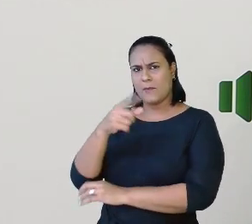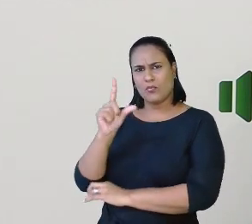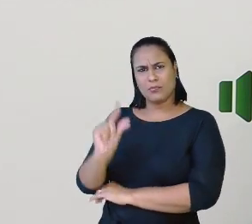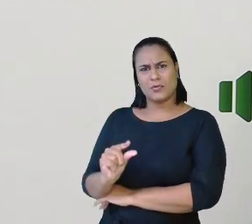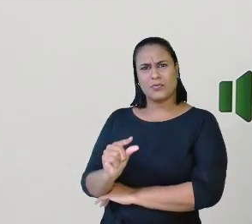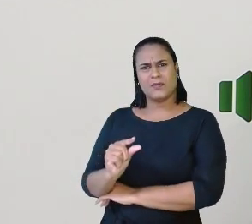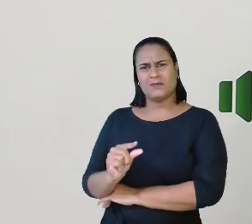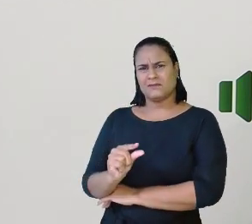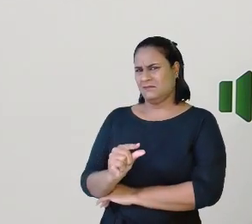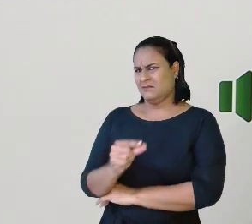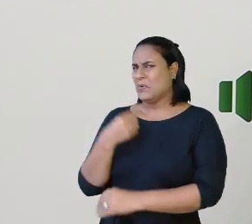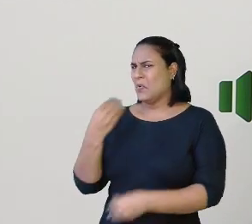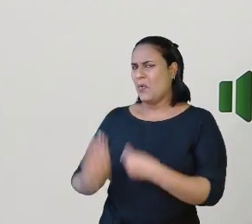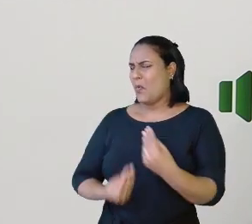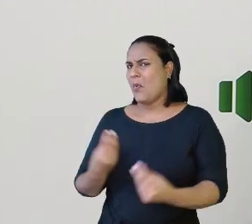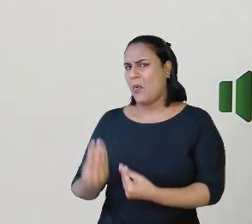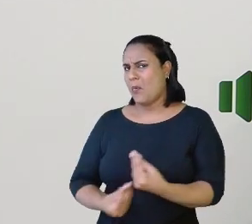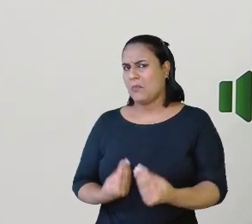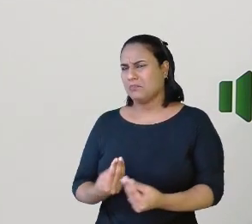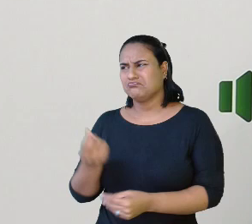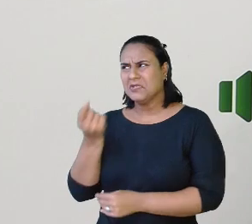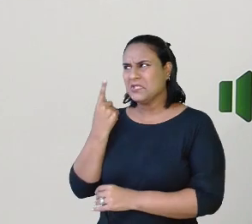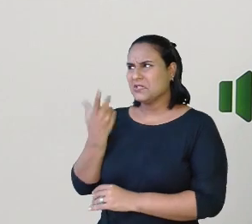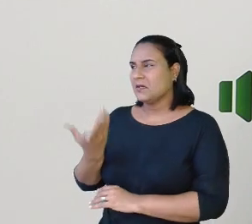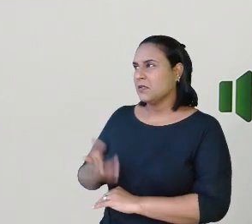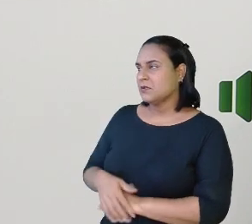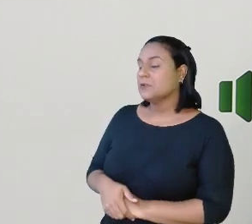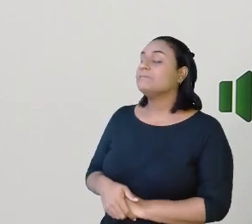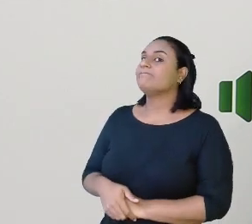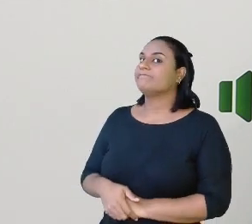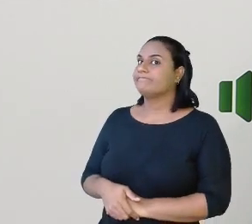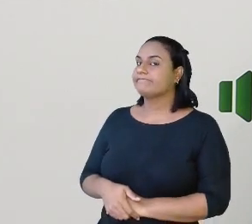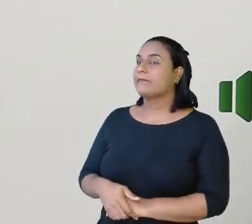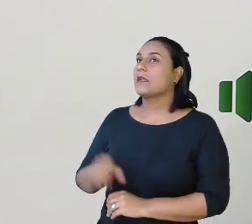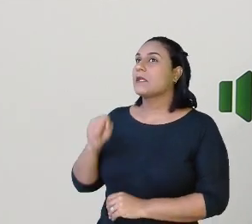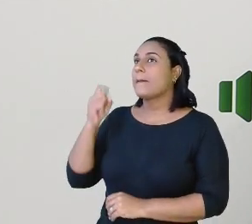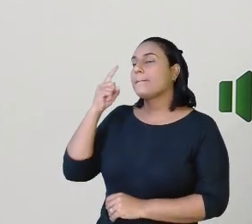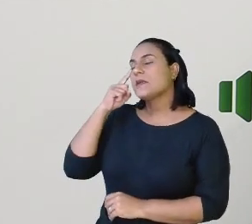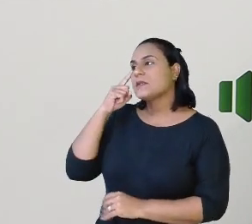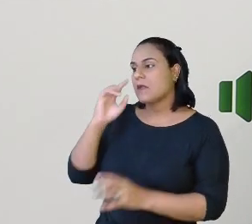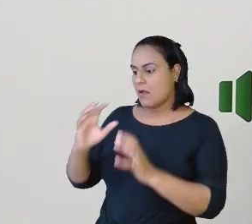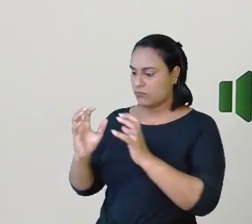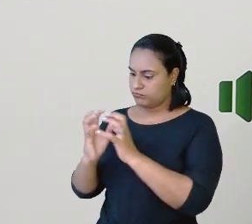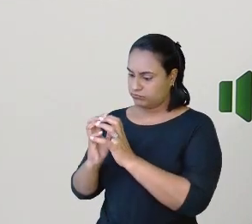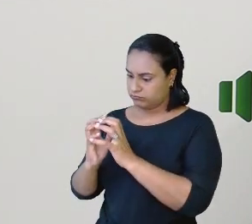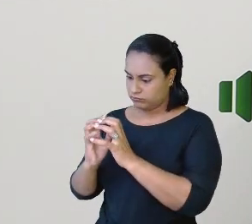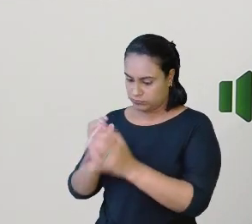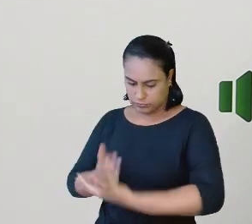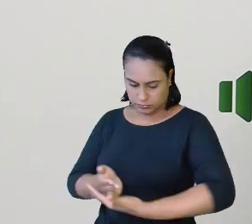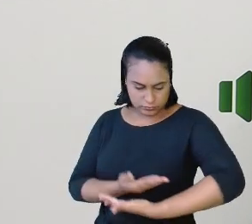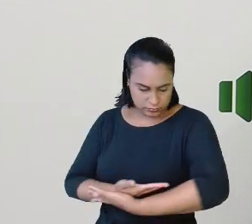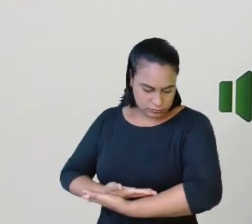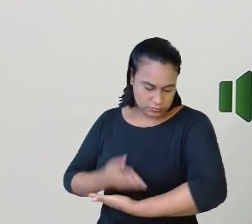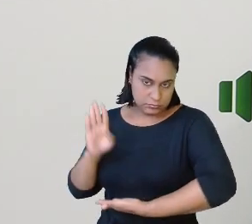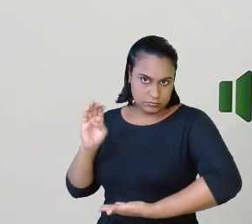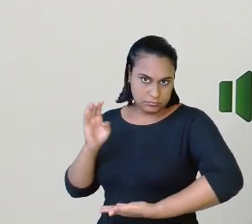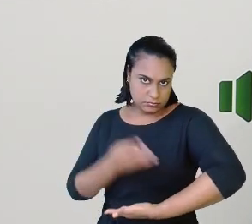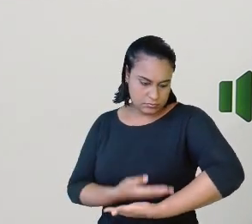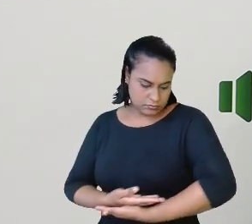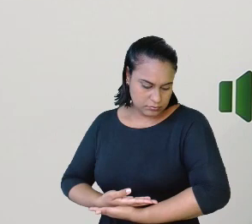diminui? Que história é essa? Se eu pensar no crânio do bebê, o crânio do bebê ele tem